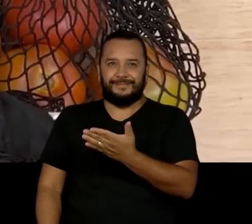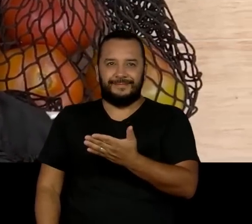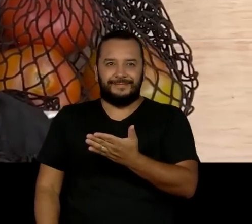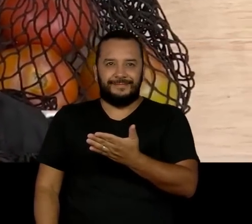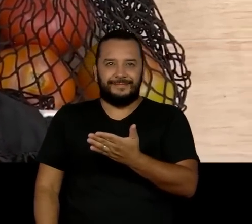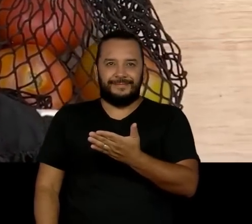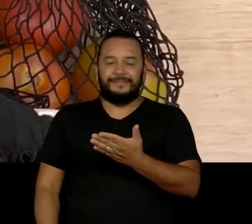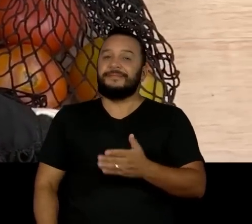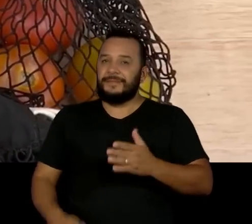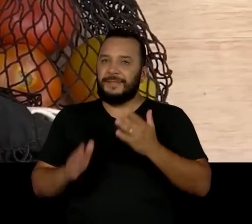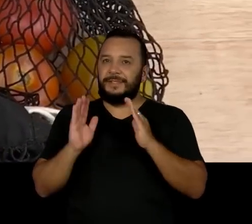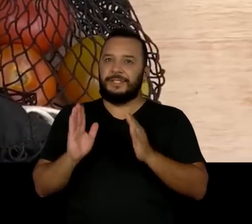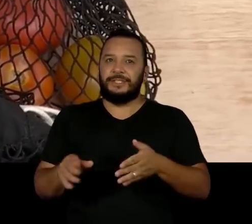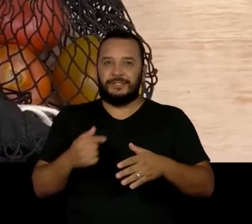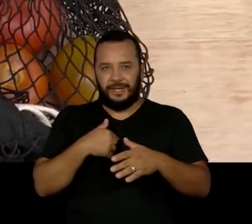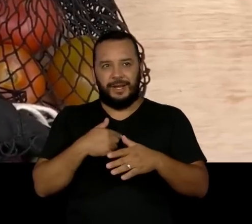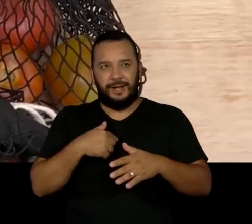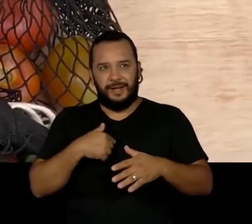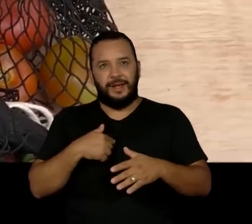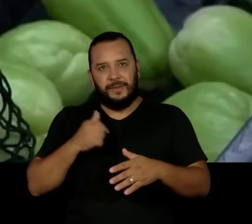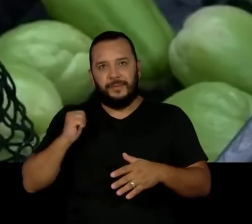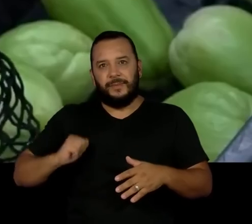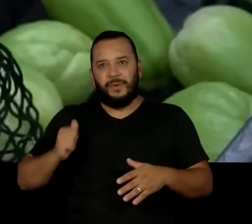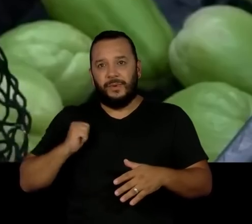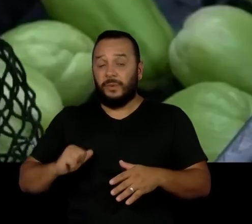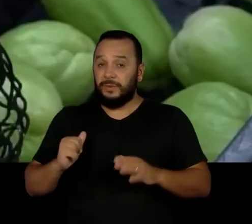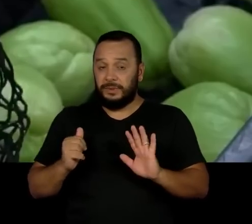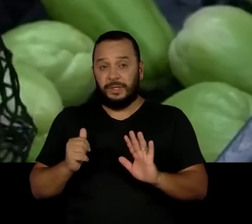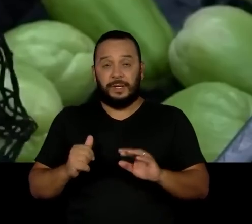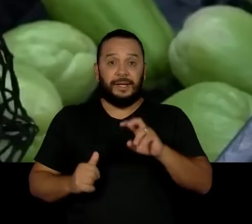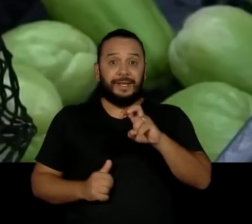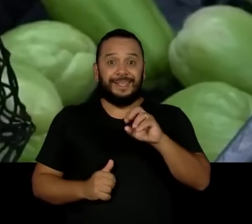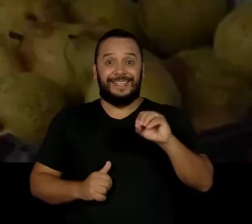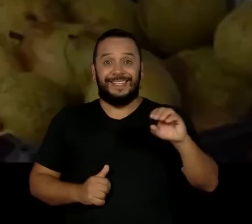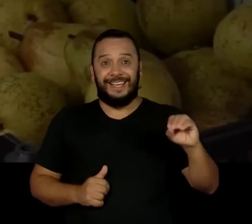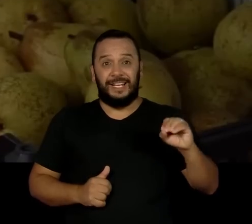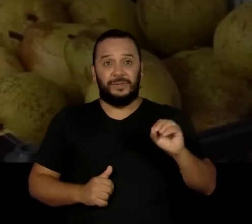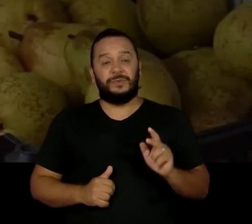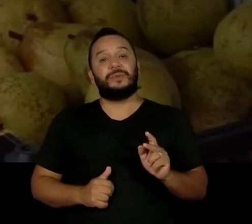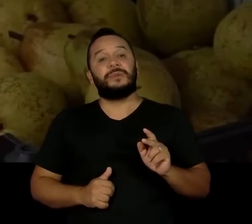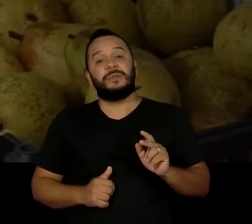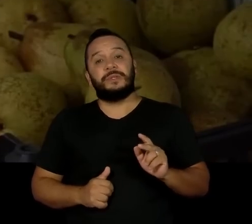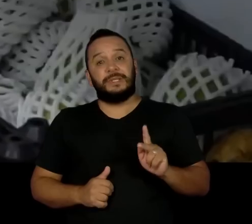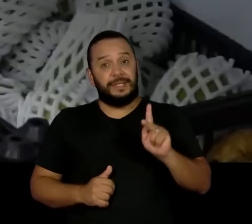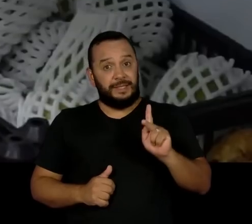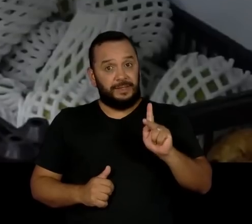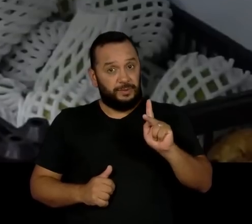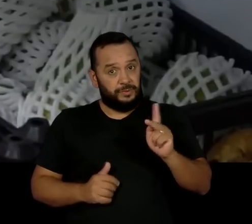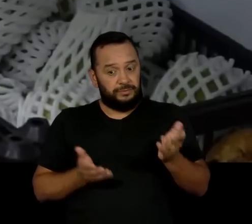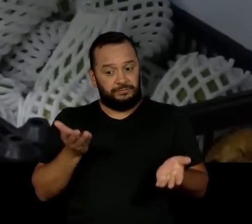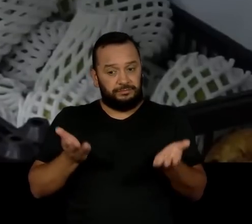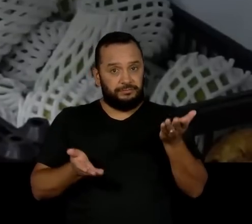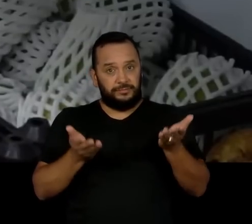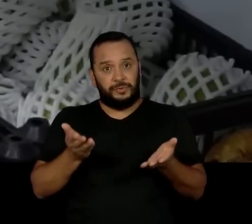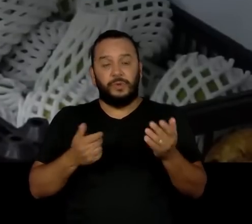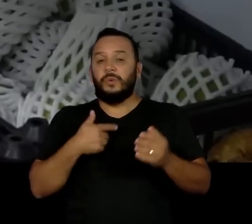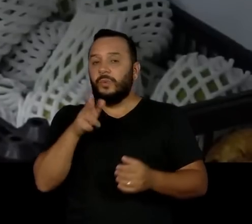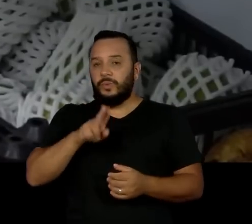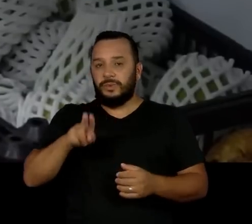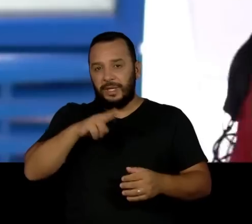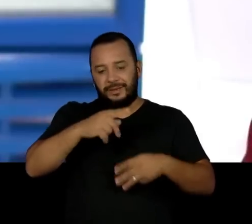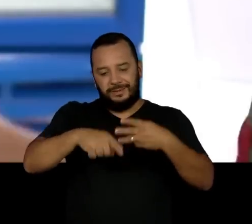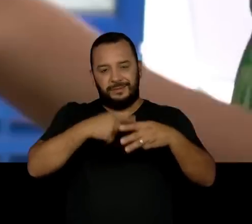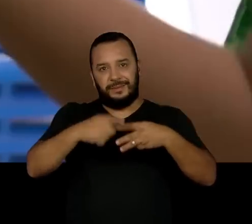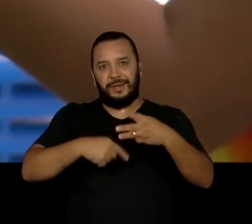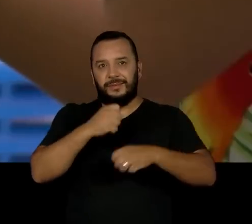Com a confecção das bolsas, 500 quilos de resíduos de redes de pesca são reutilizados por ano. Uma